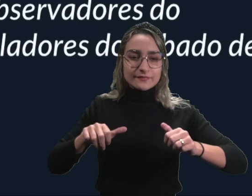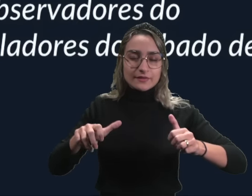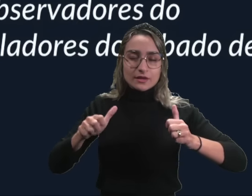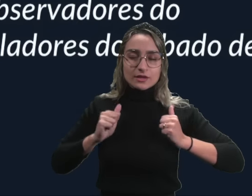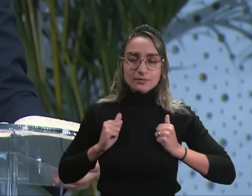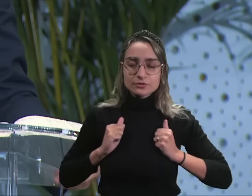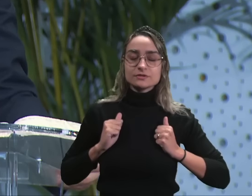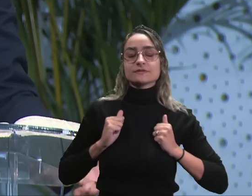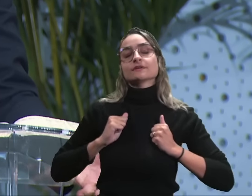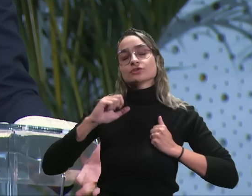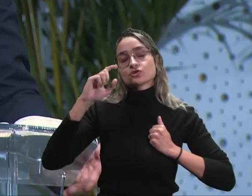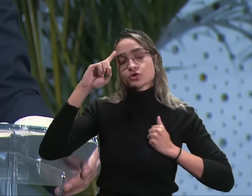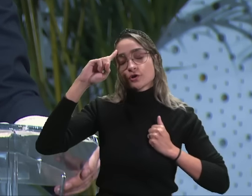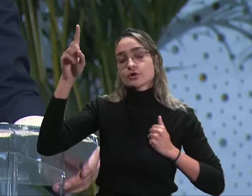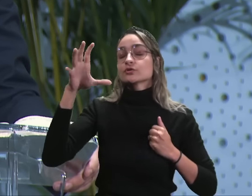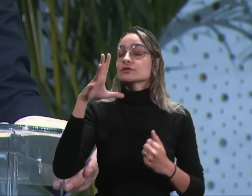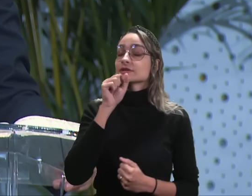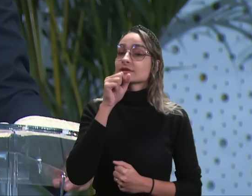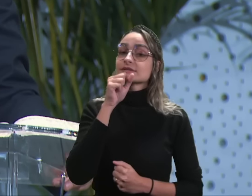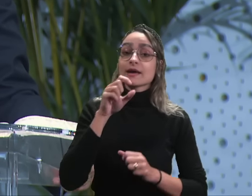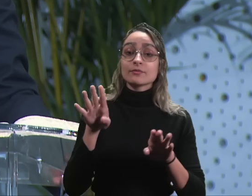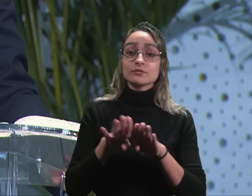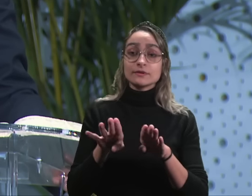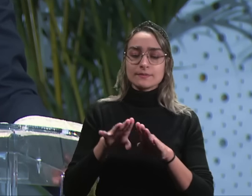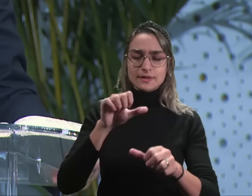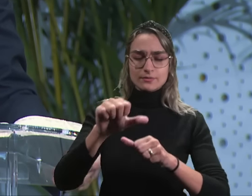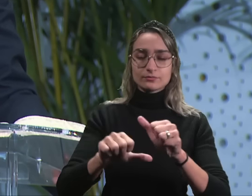Deus quem escreveu foi preb